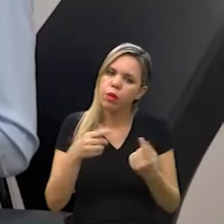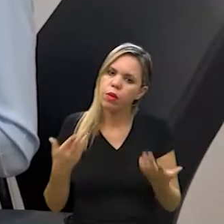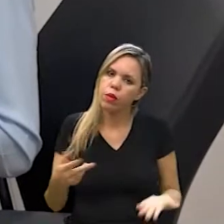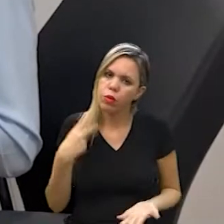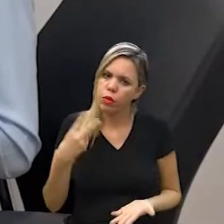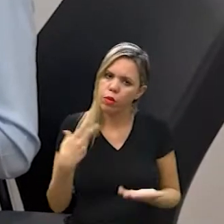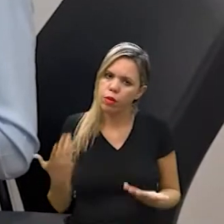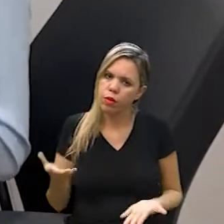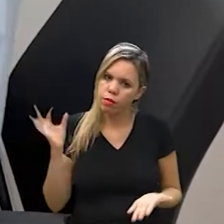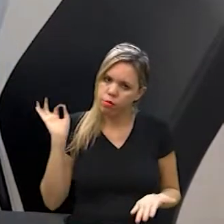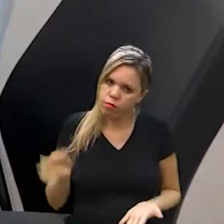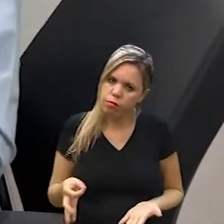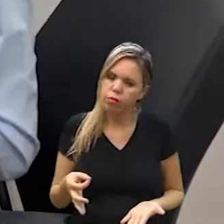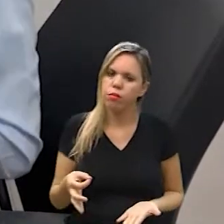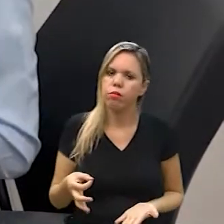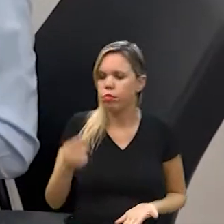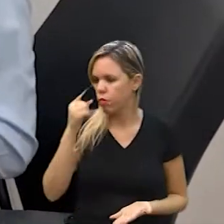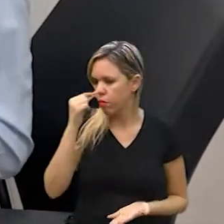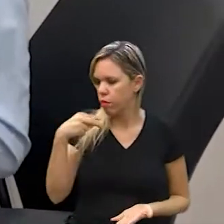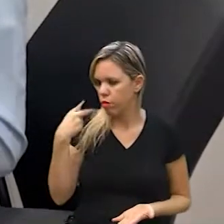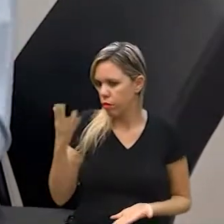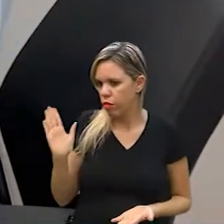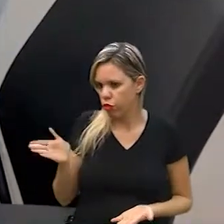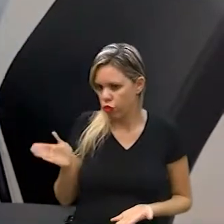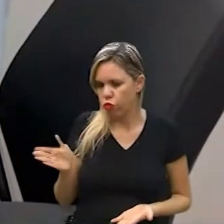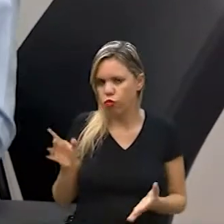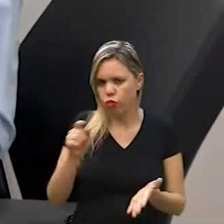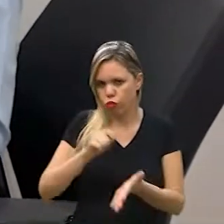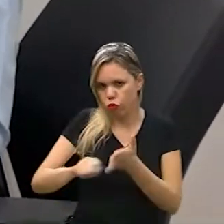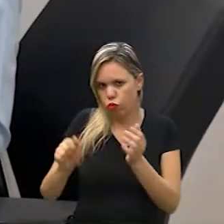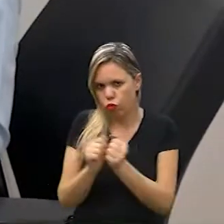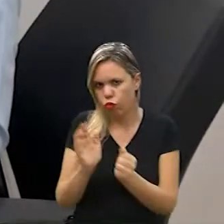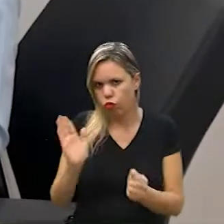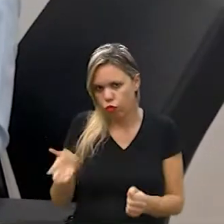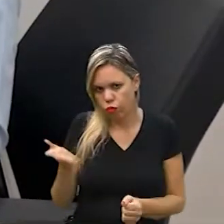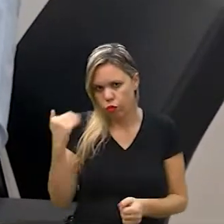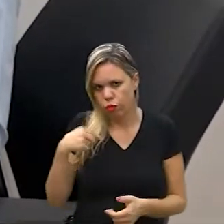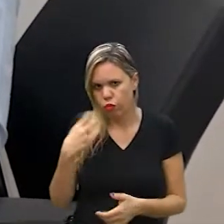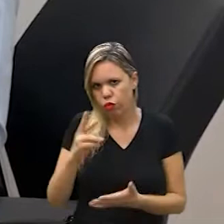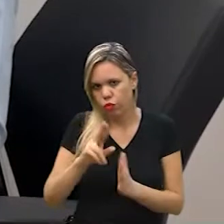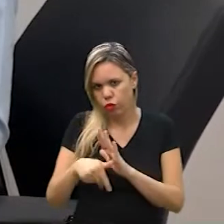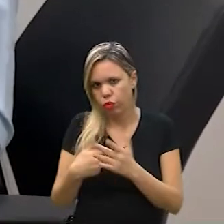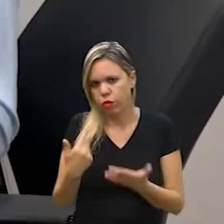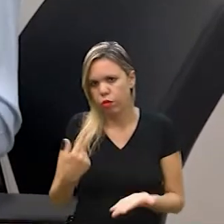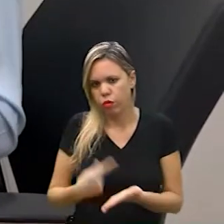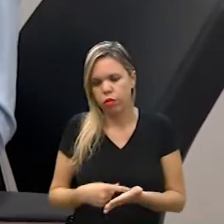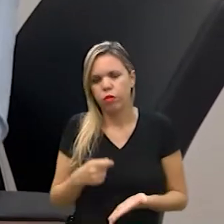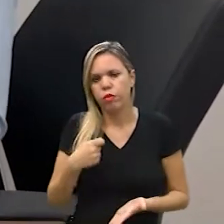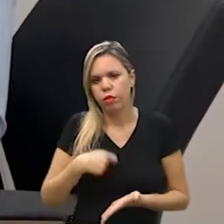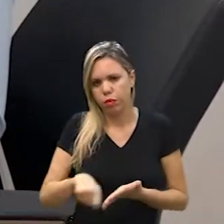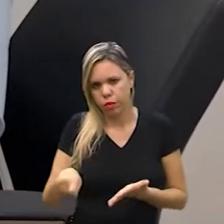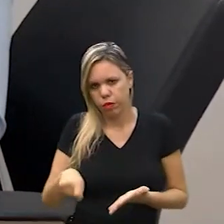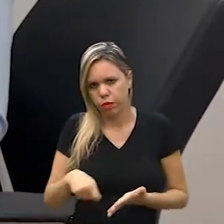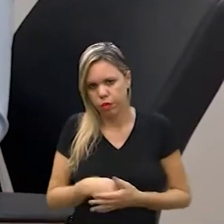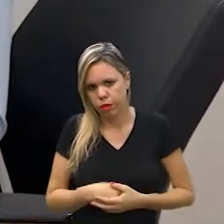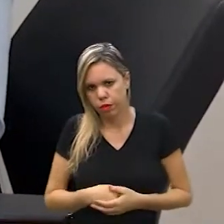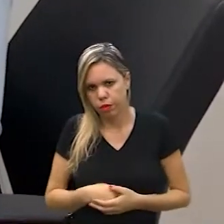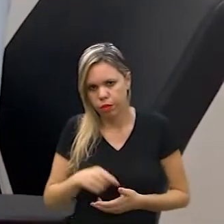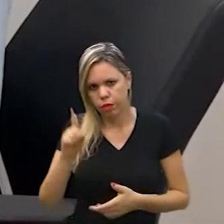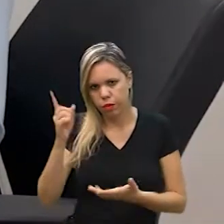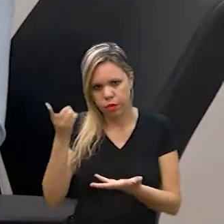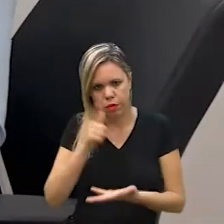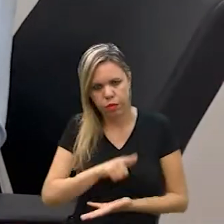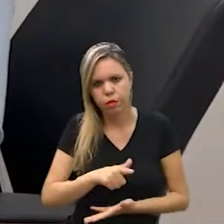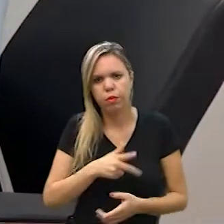nosso aqui, os vereadores. Tenho certeza que o Salvetti aqui já assinou junto, tenho certeza que vários vereadores aqui vão assinar e,